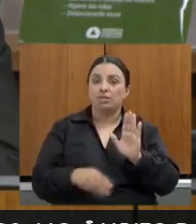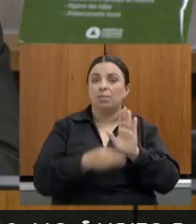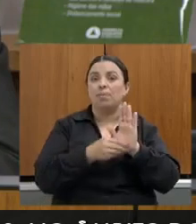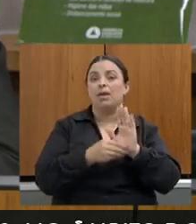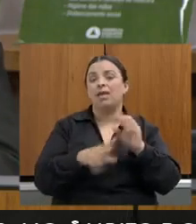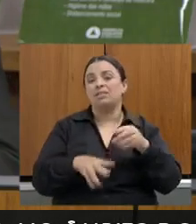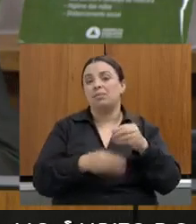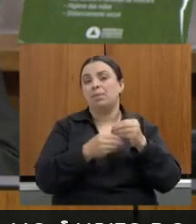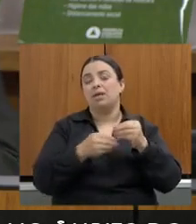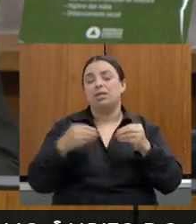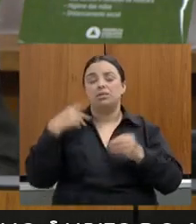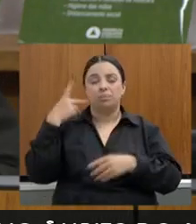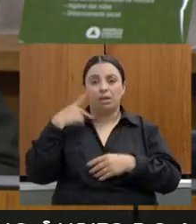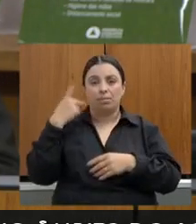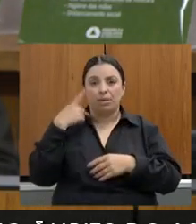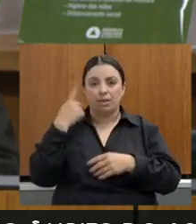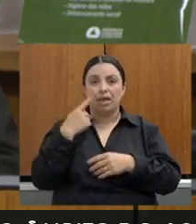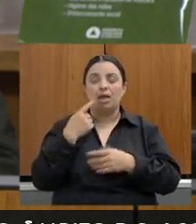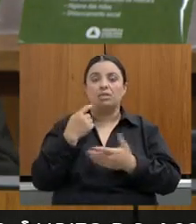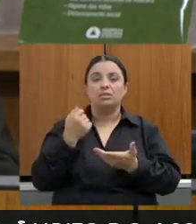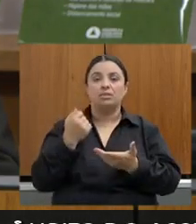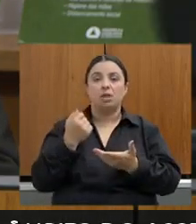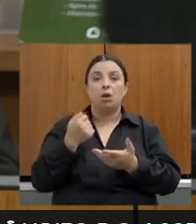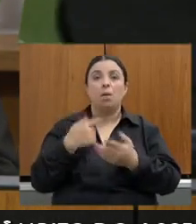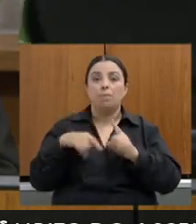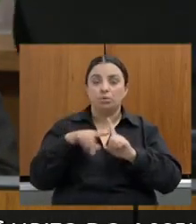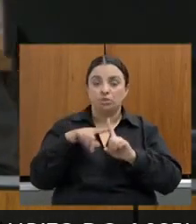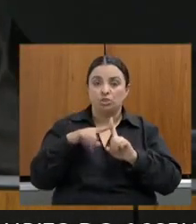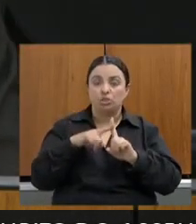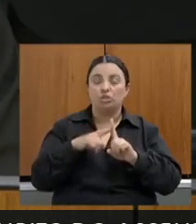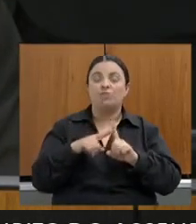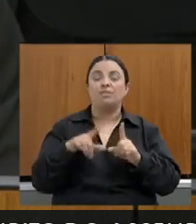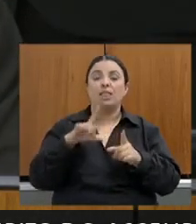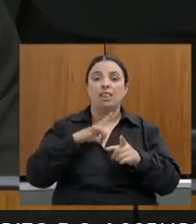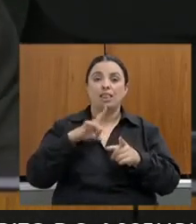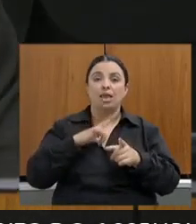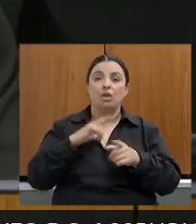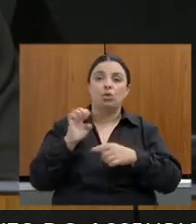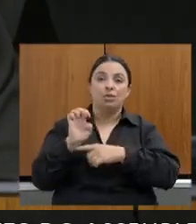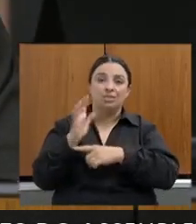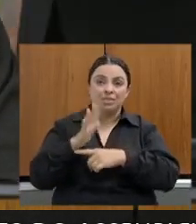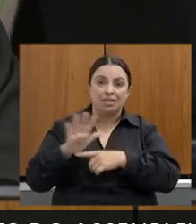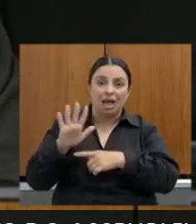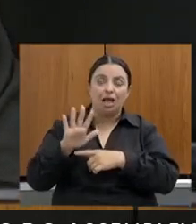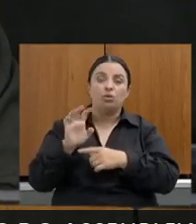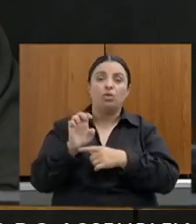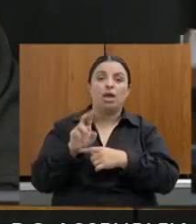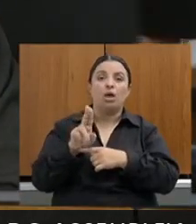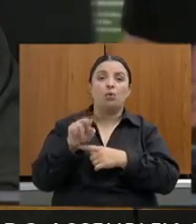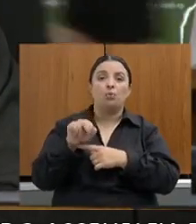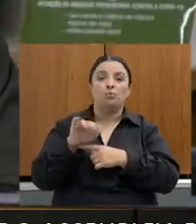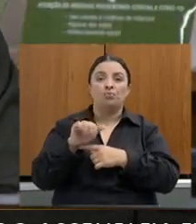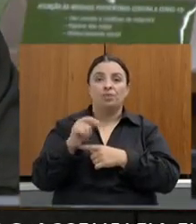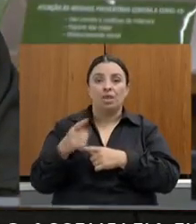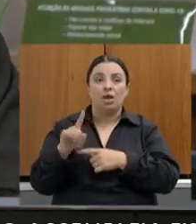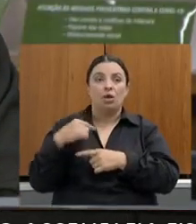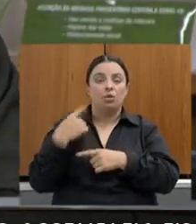nós temos do tanto na Esfera do Estado quanto no âmbito da União temos recebido